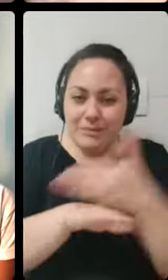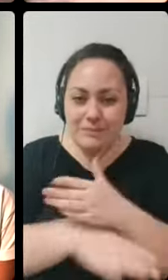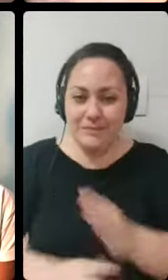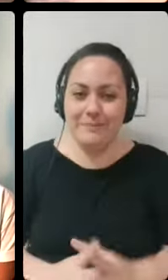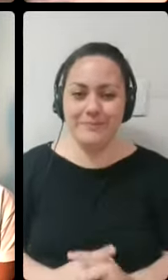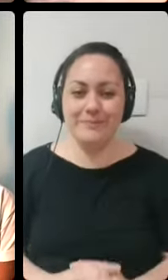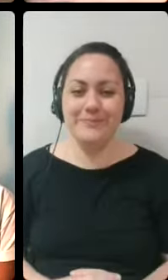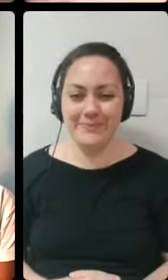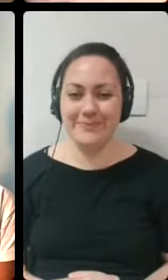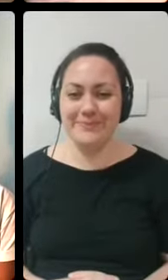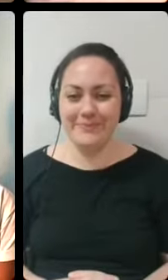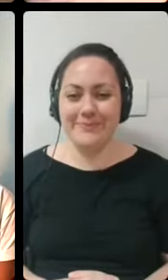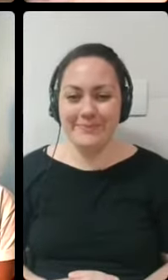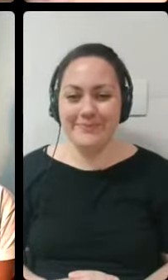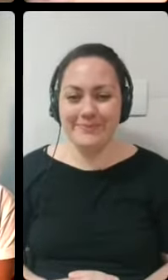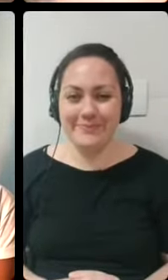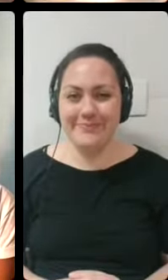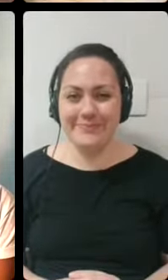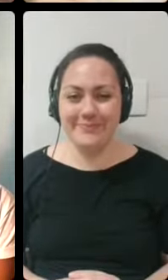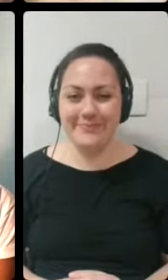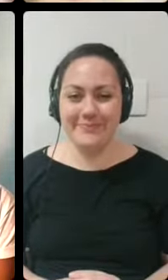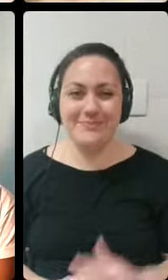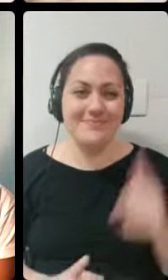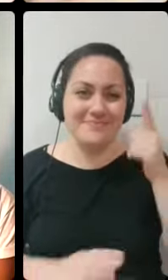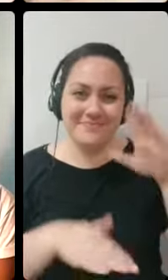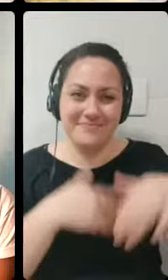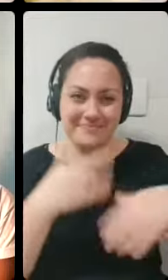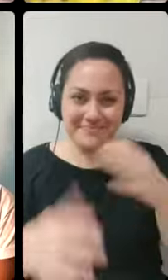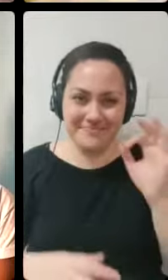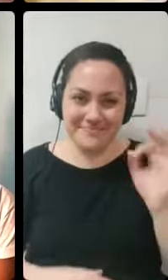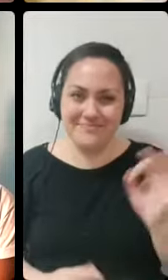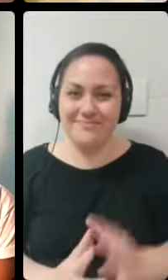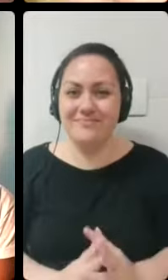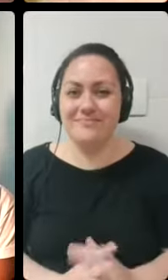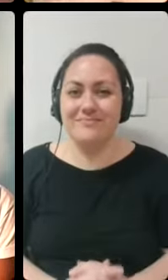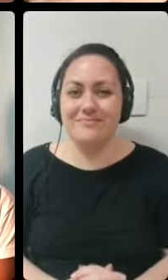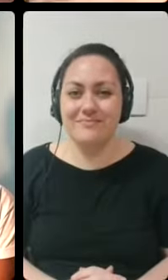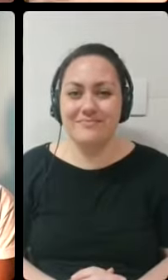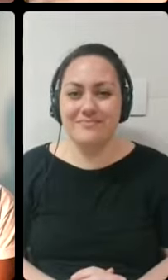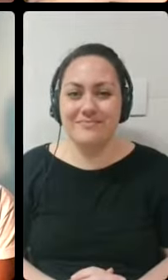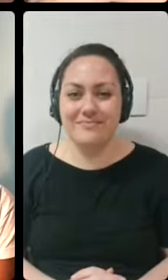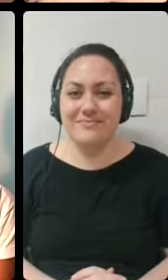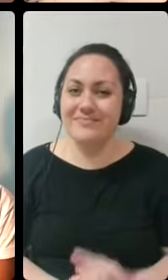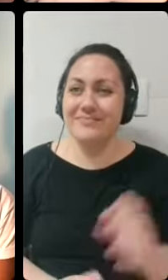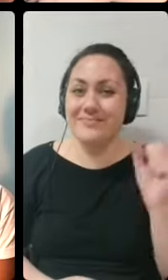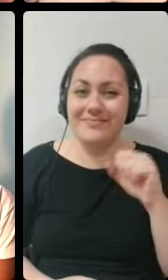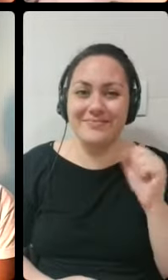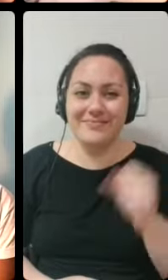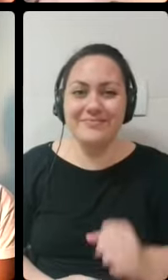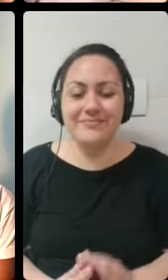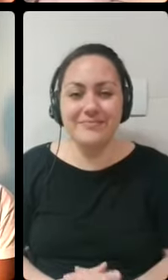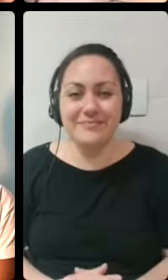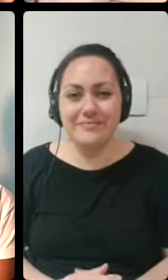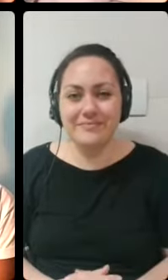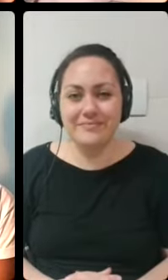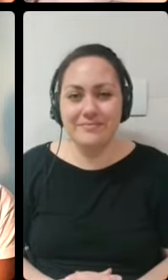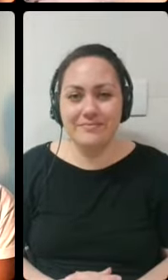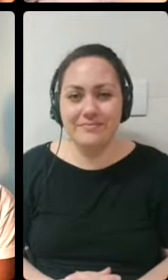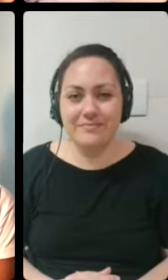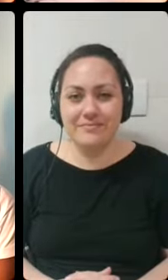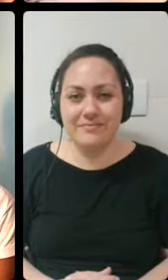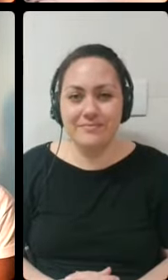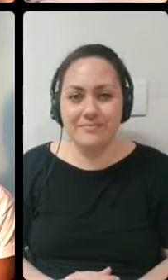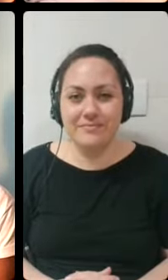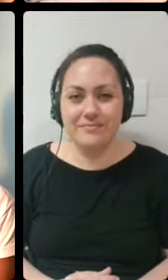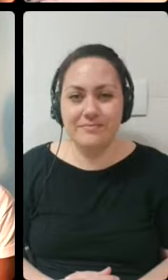Sim, só foi, né, Domênica? Só E aí, fui. como é que foi toda? Acho que